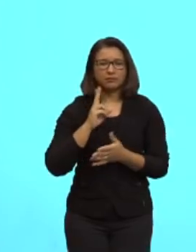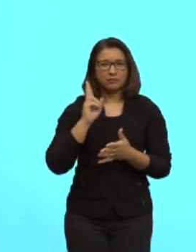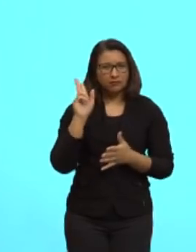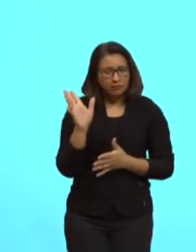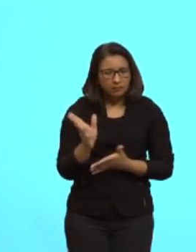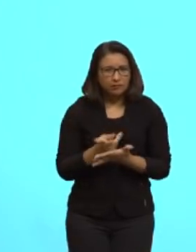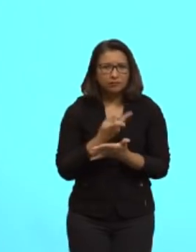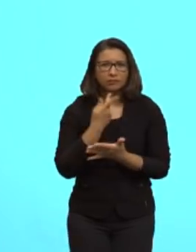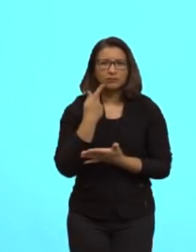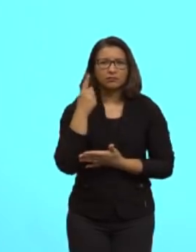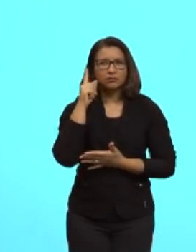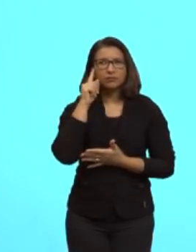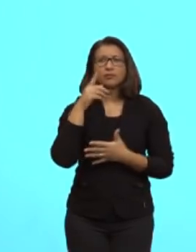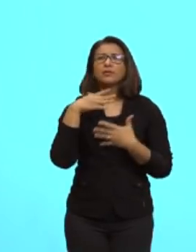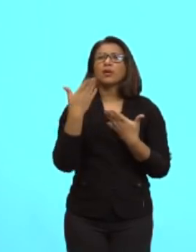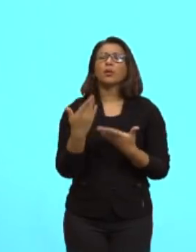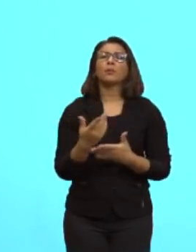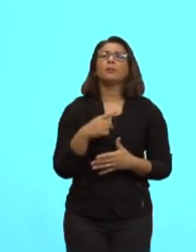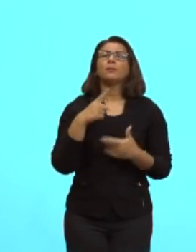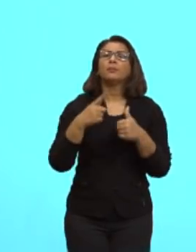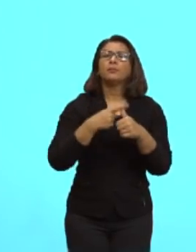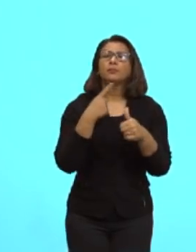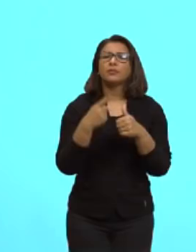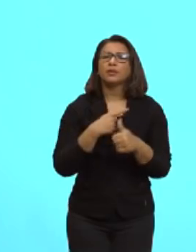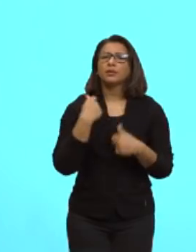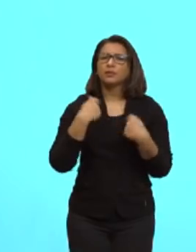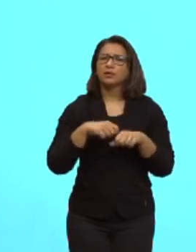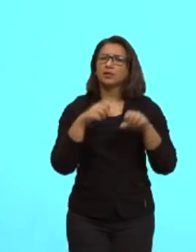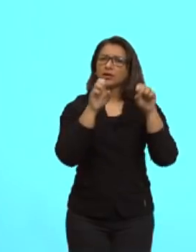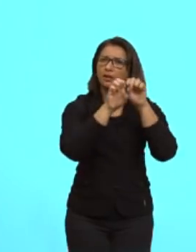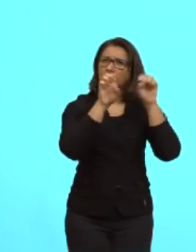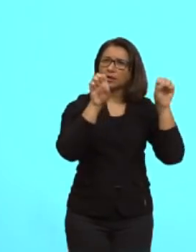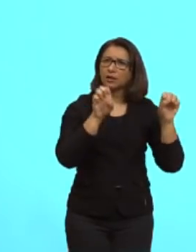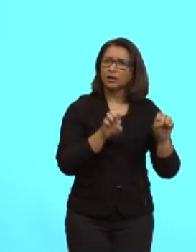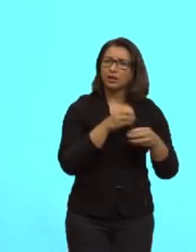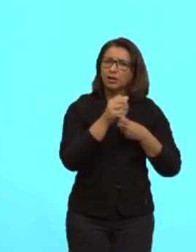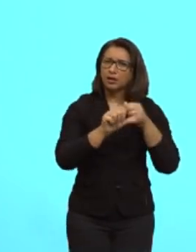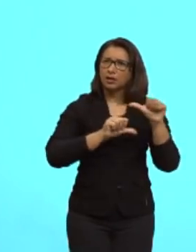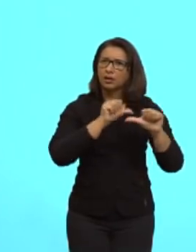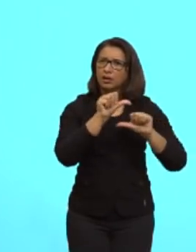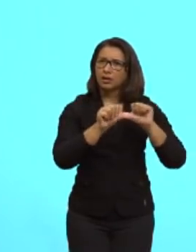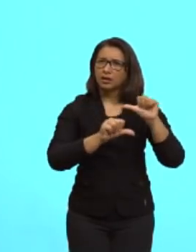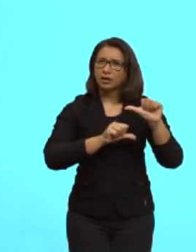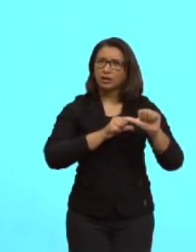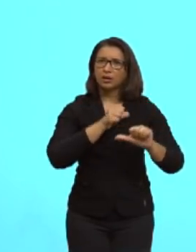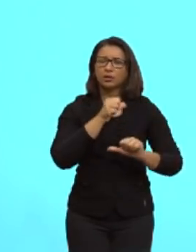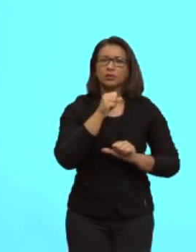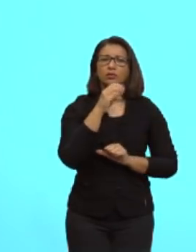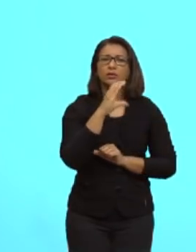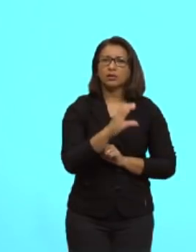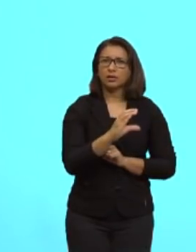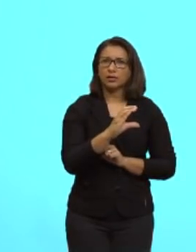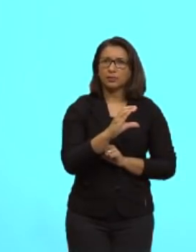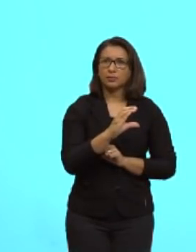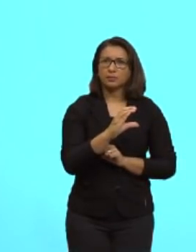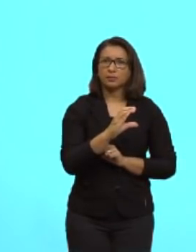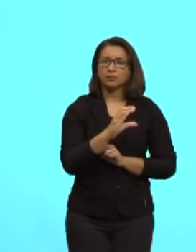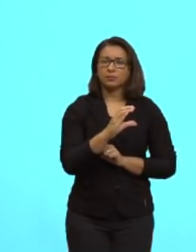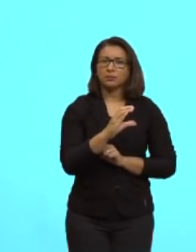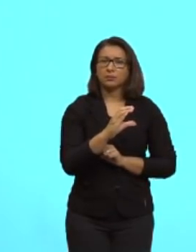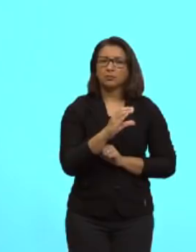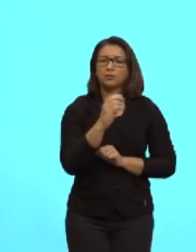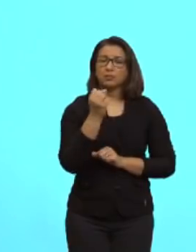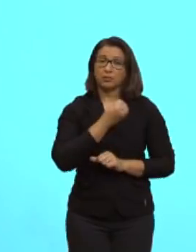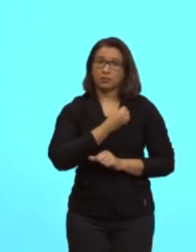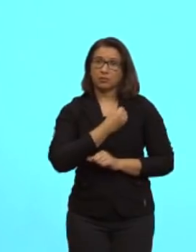vamos lá primeiro eu tenho que pegar numa equação que tem a carga monograph tá do lado dos reagentes qual é a número 2